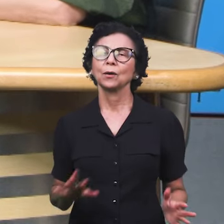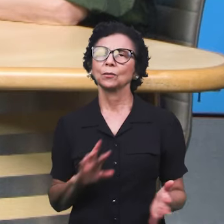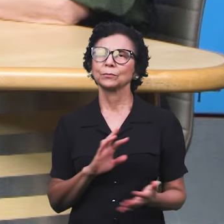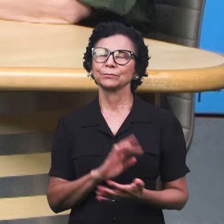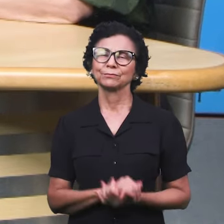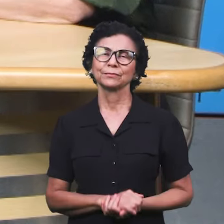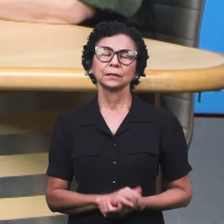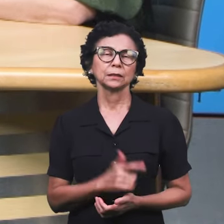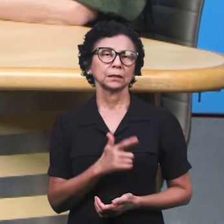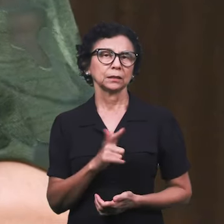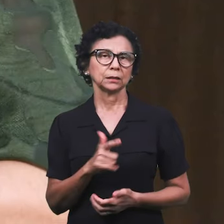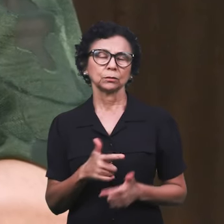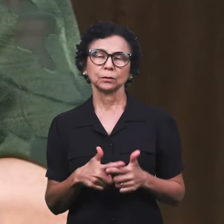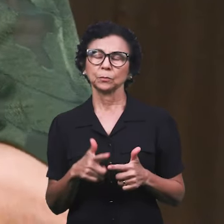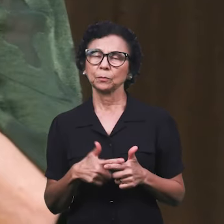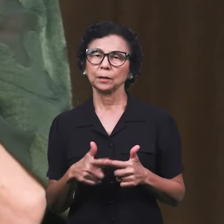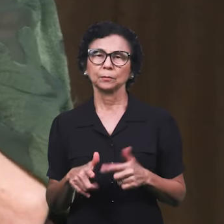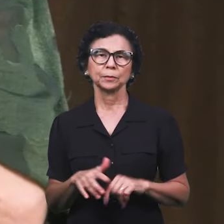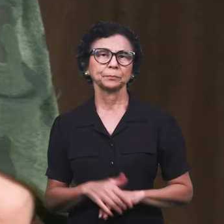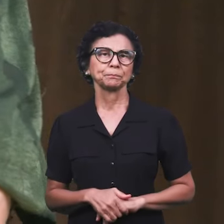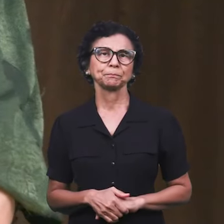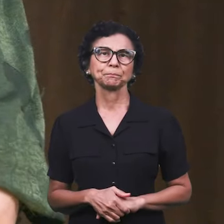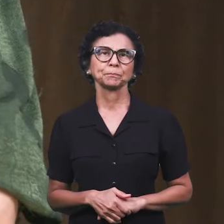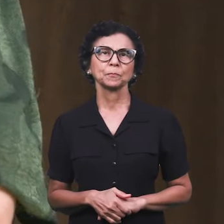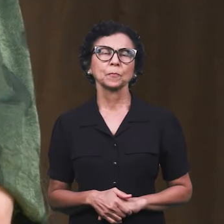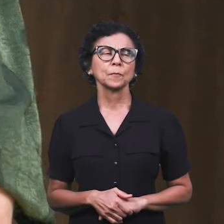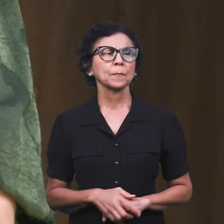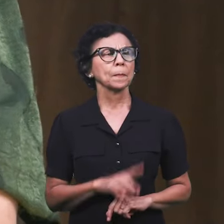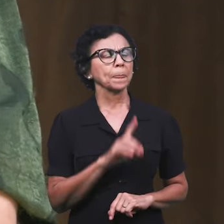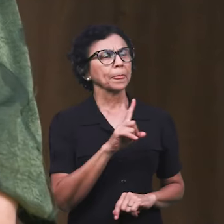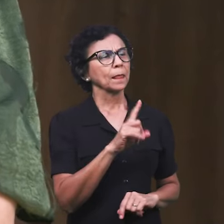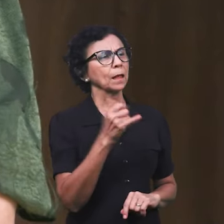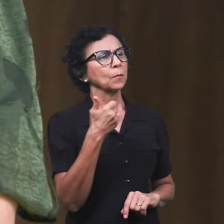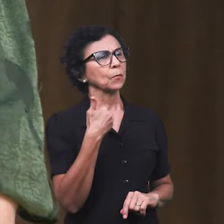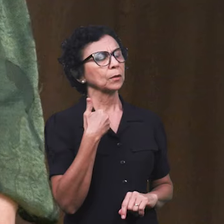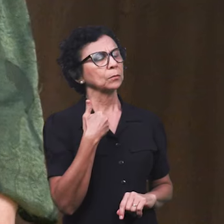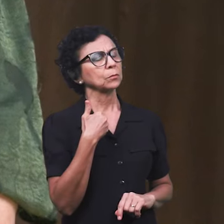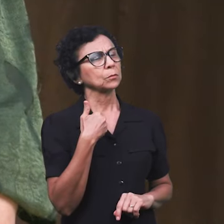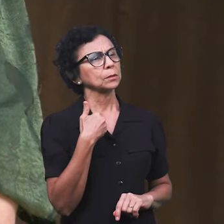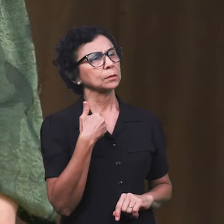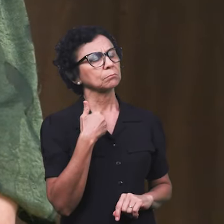muito importante. E aí, você falou uma coisa que me deixou com uma dúvida.